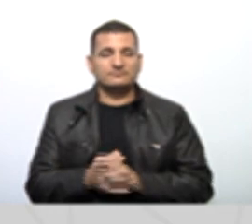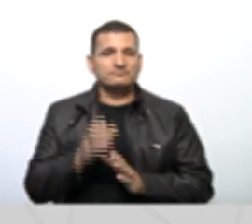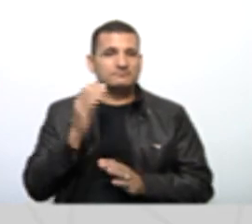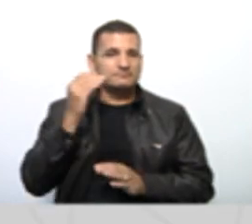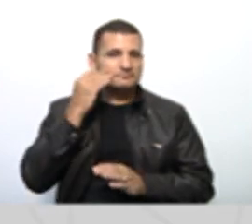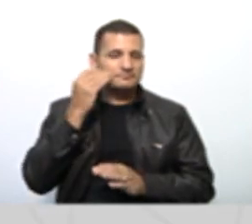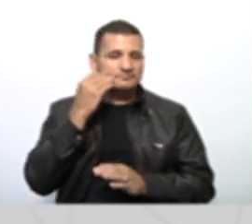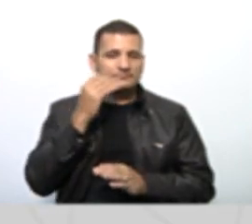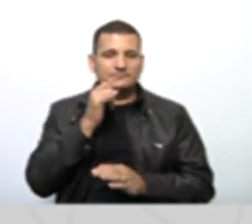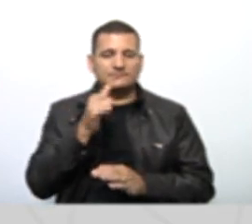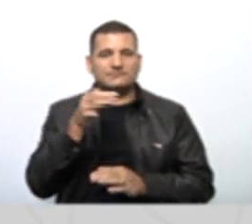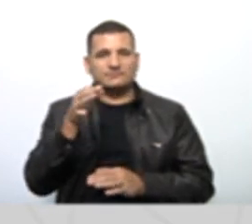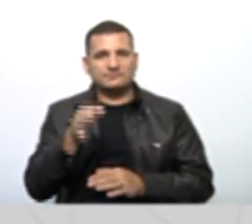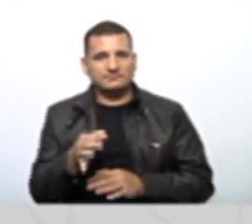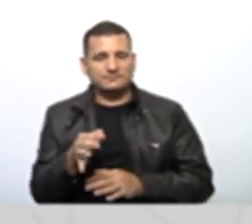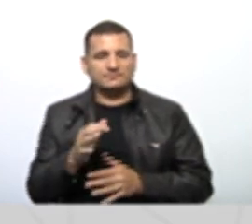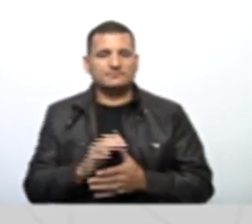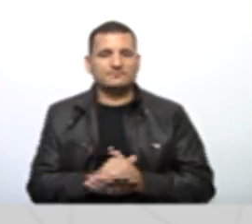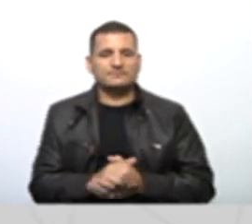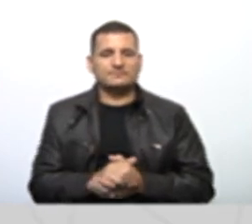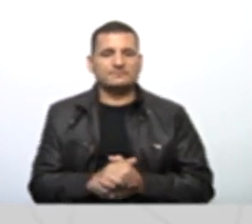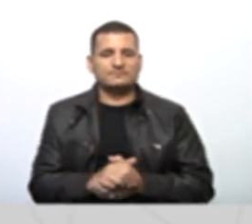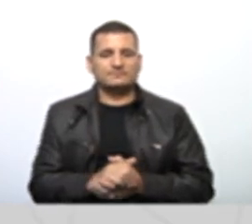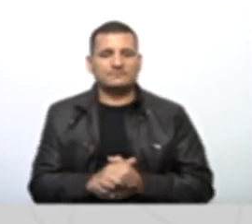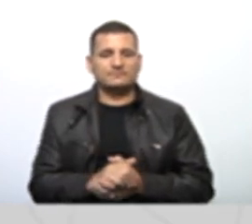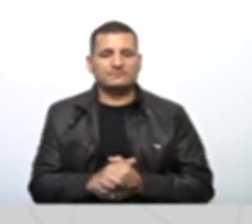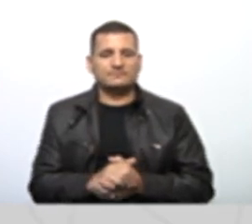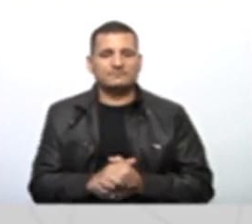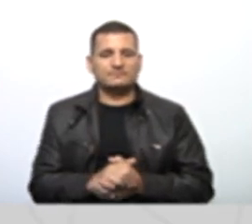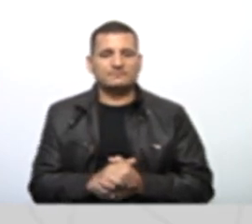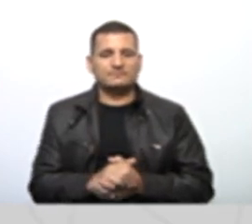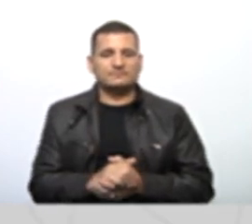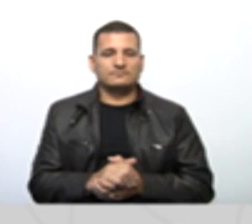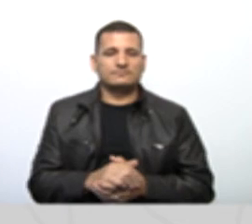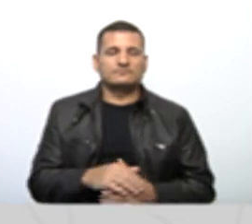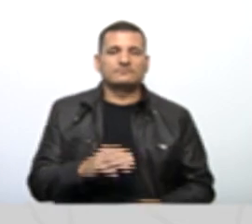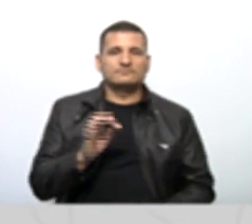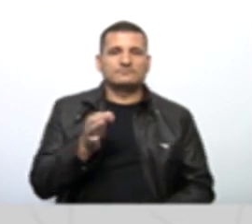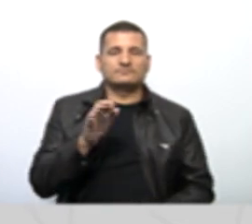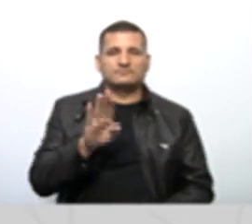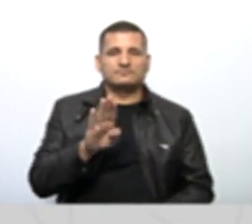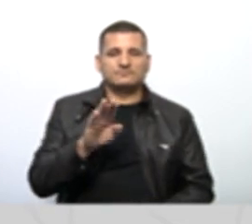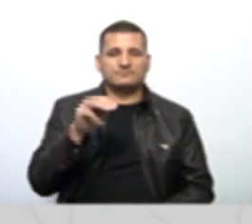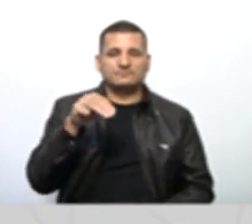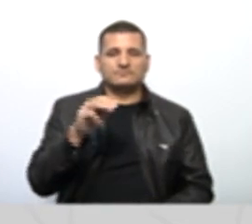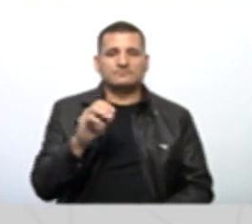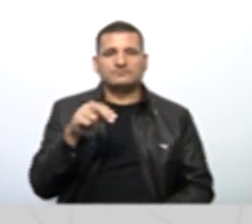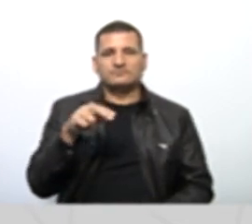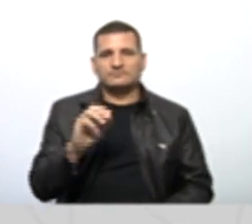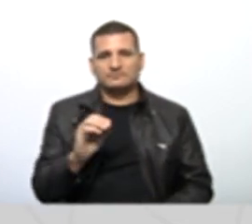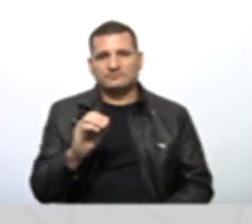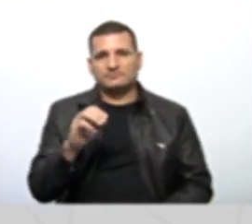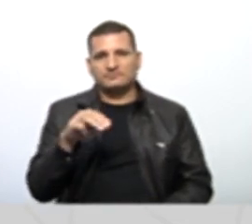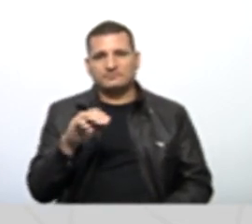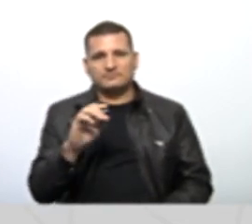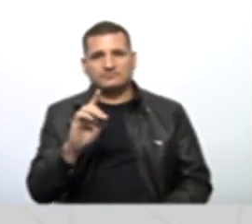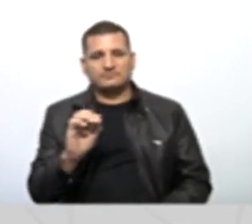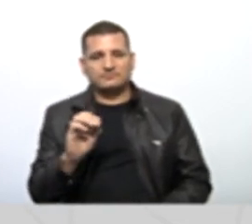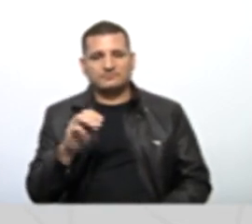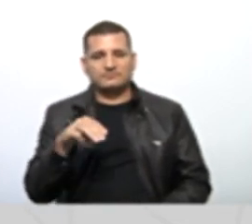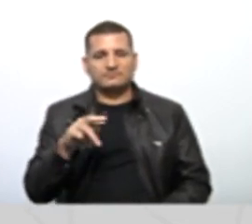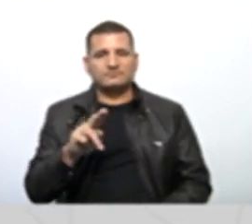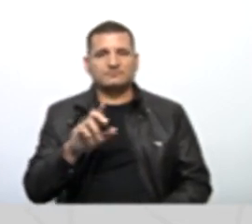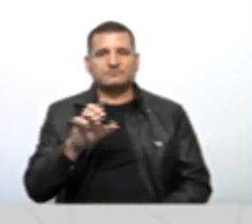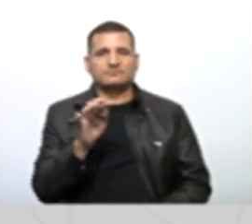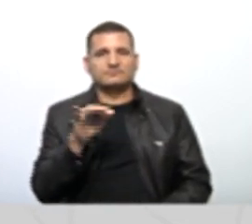pessoal mesmo acertou a yoki estão três resposta b de bola mono modo e